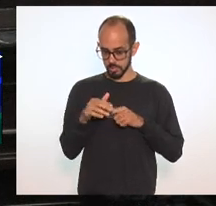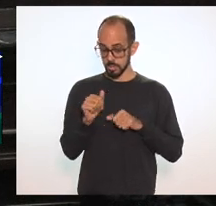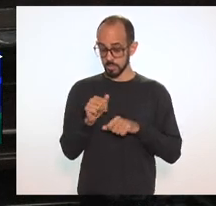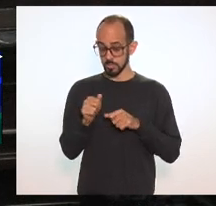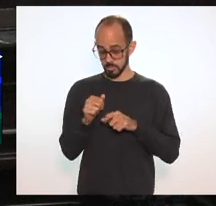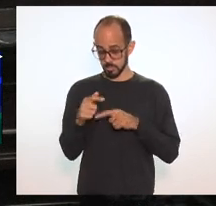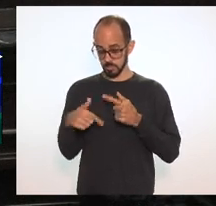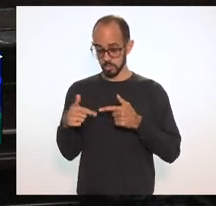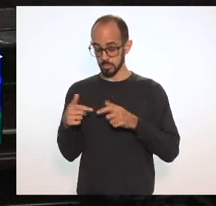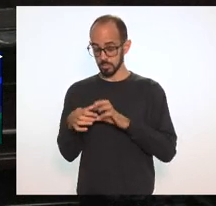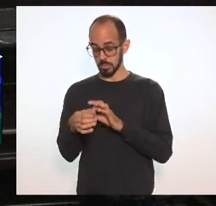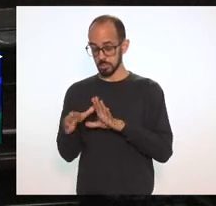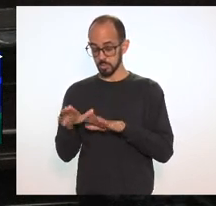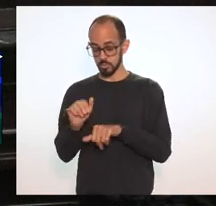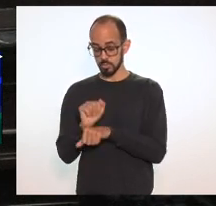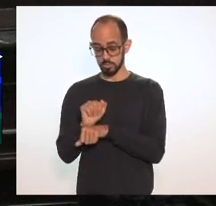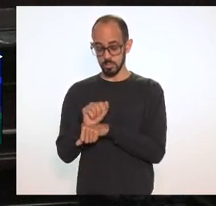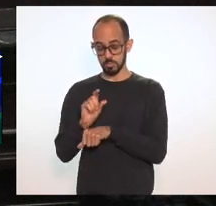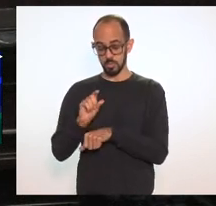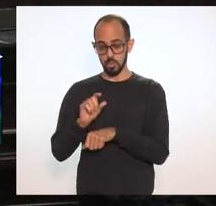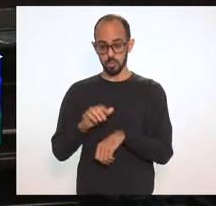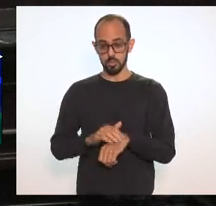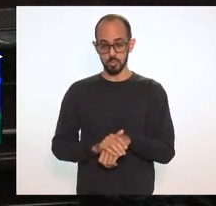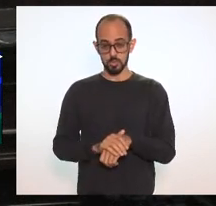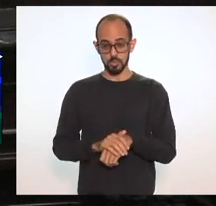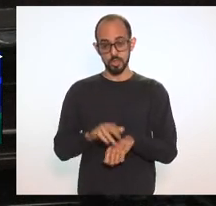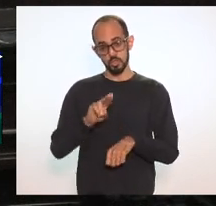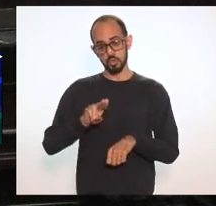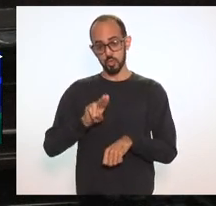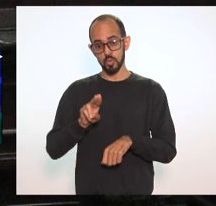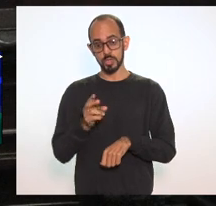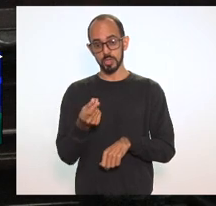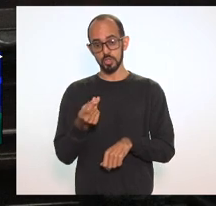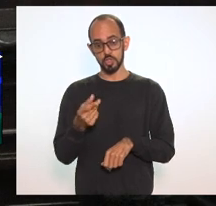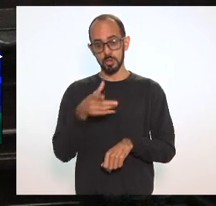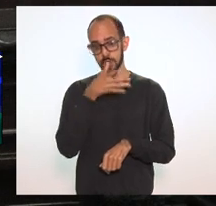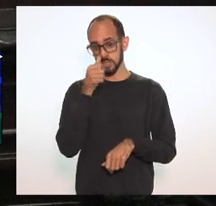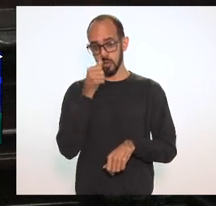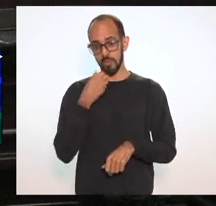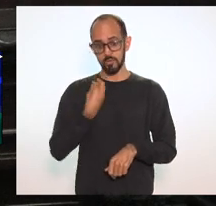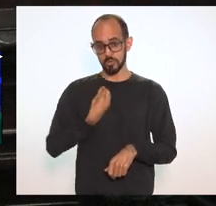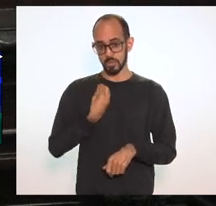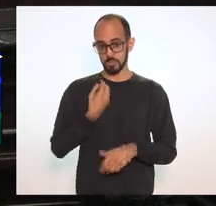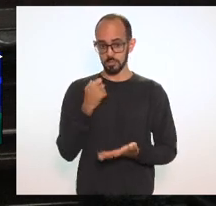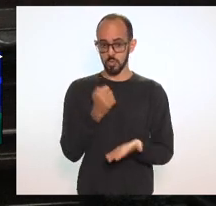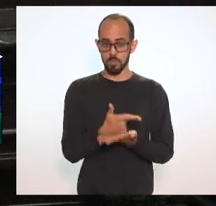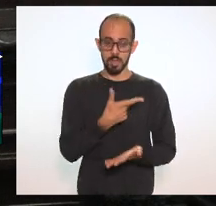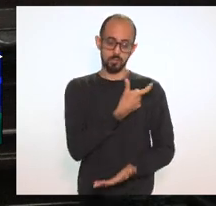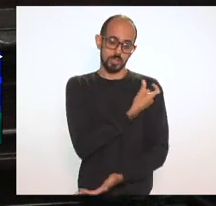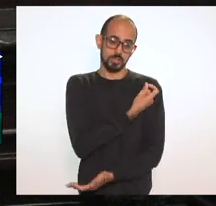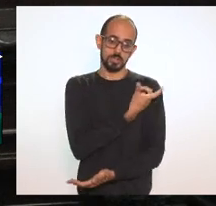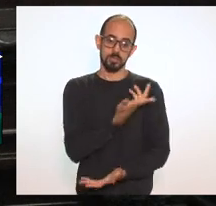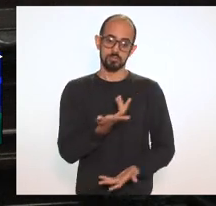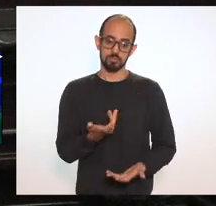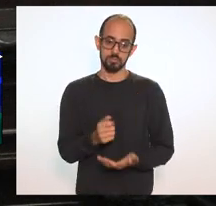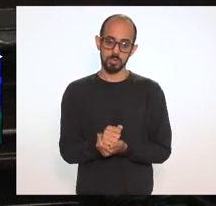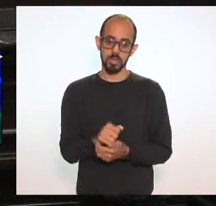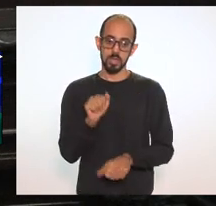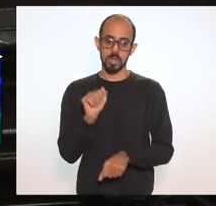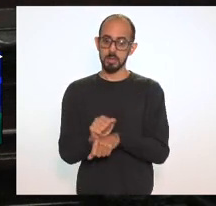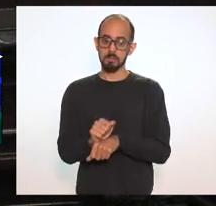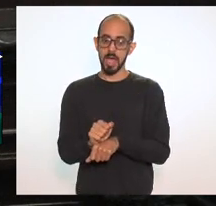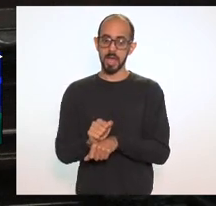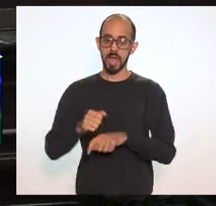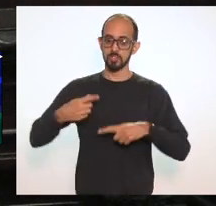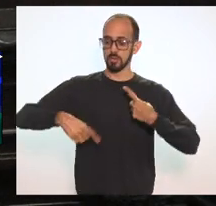segundo Oi e aí vamos usar esse dinheiro para salvar vidas para comprar vacina e parar